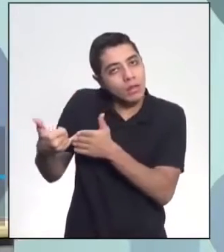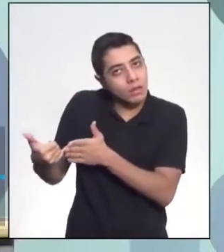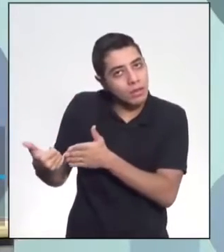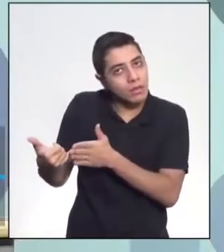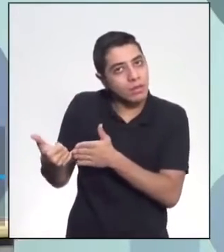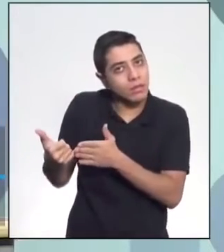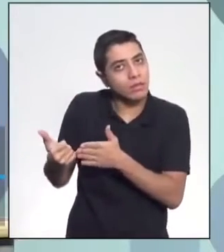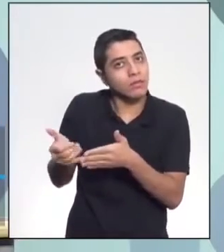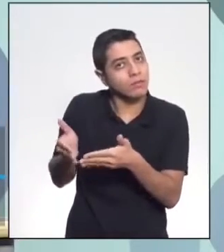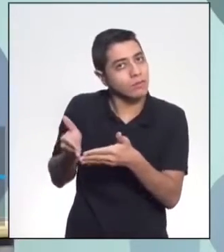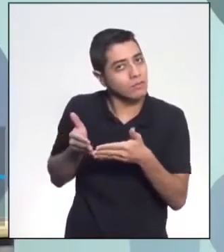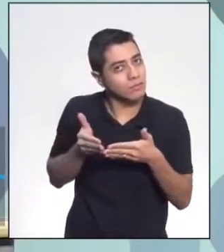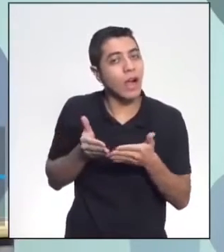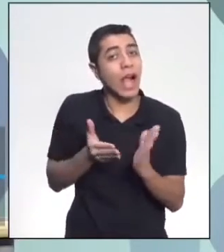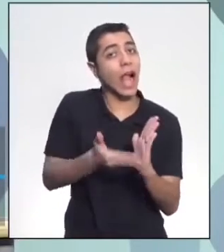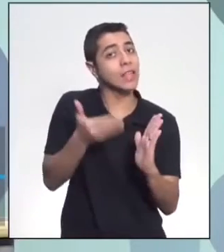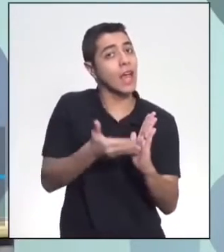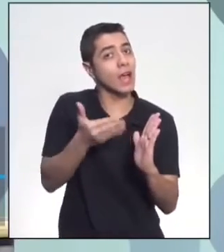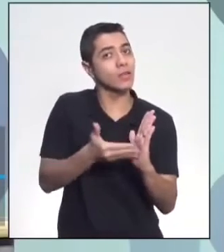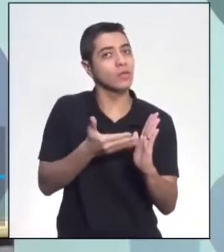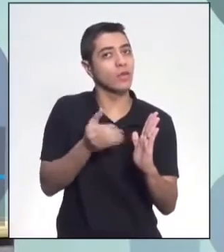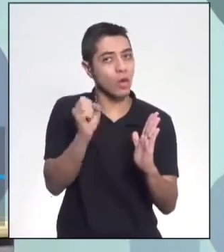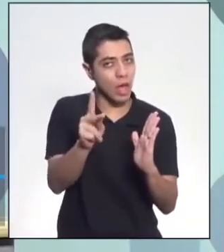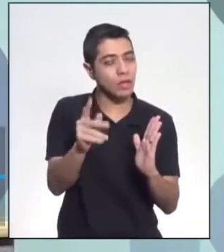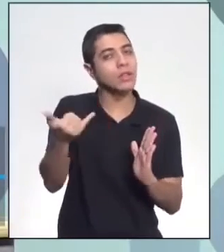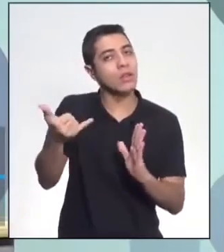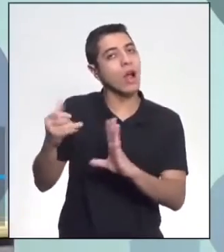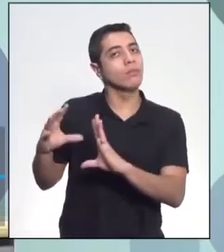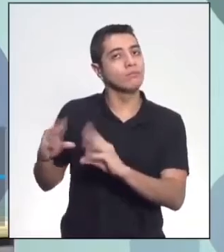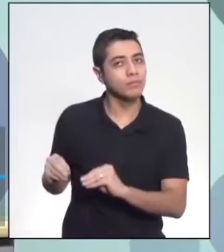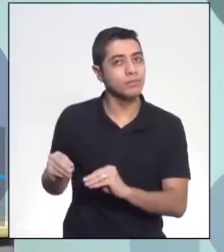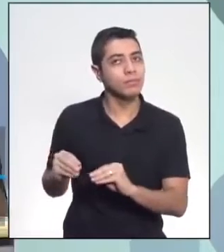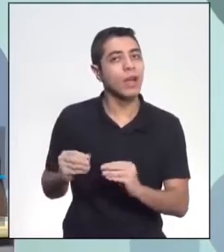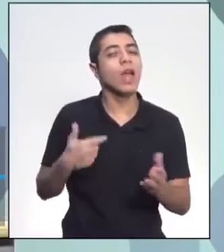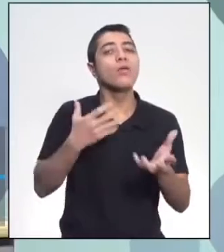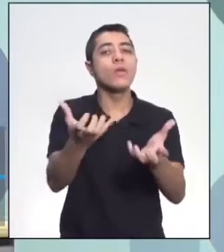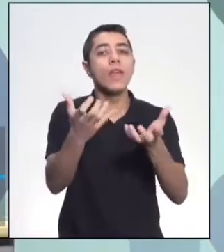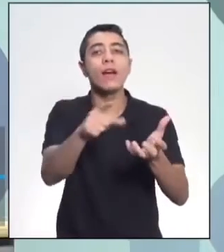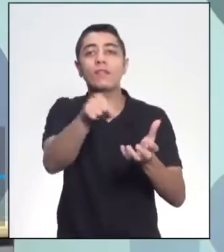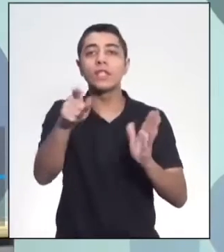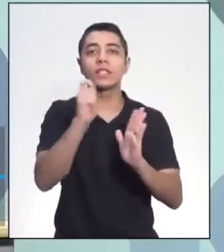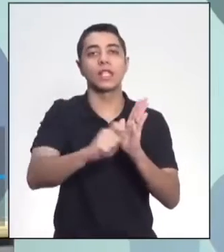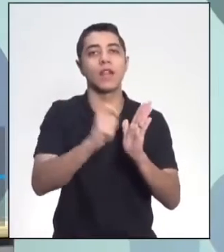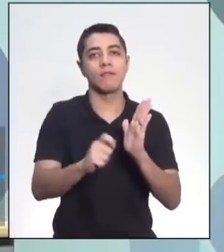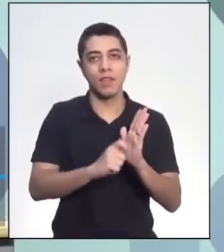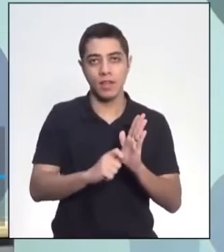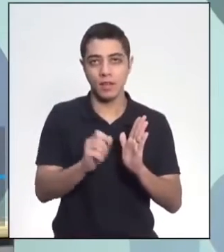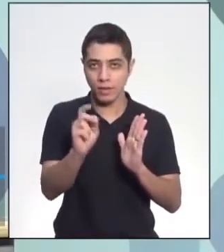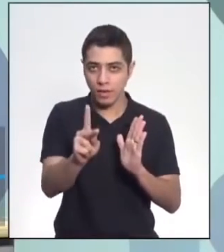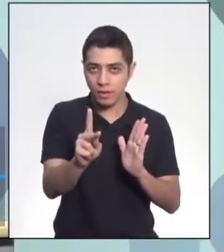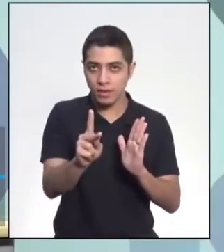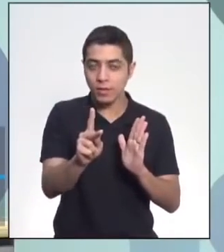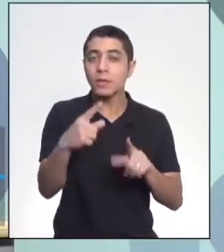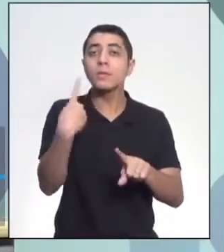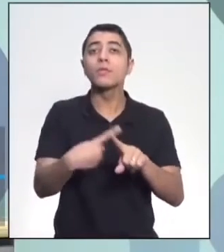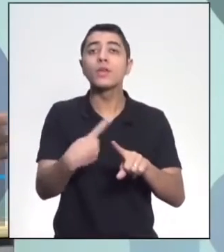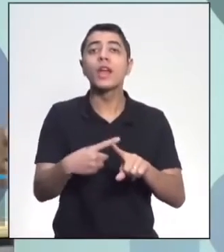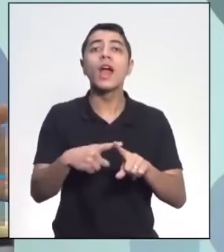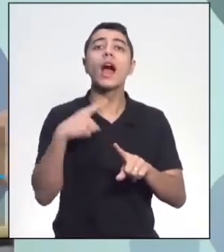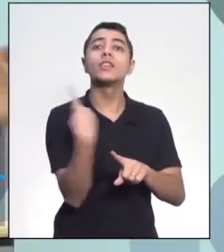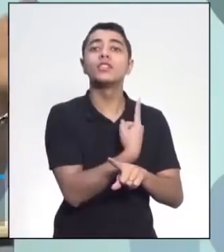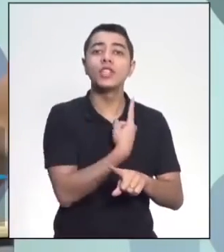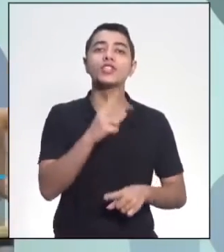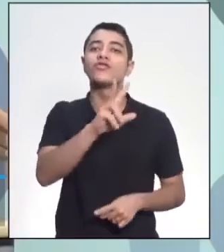essa aula como se estivessem realmente na nossa sala de aula escrevendo, porque a gente já vai entrar lá na situação de aprendizagem